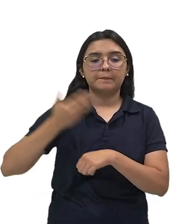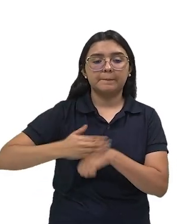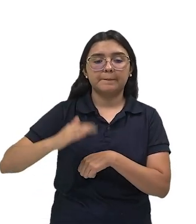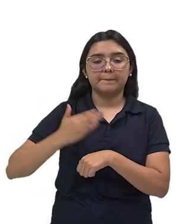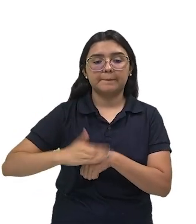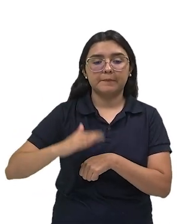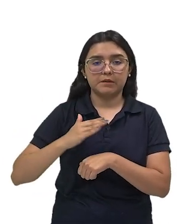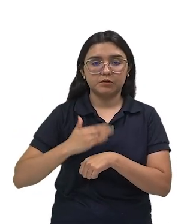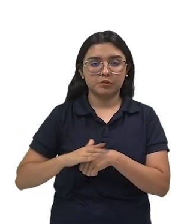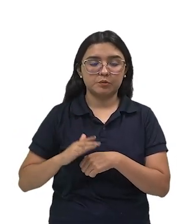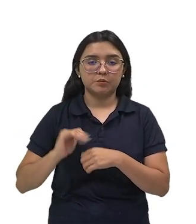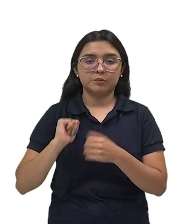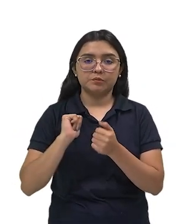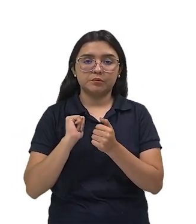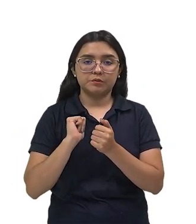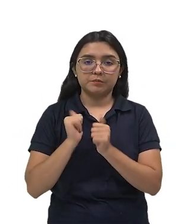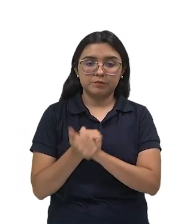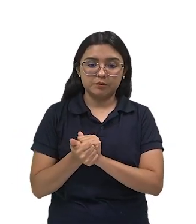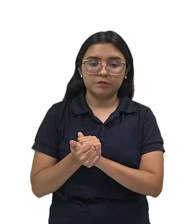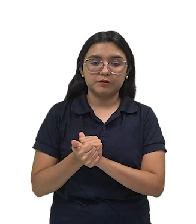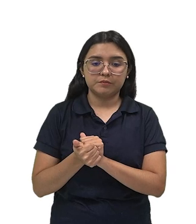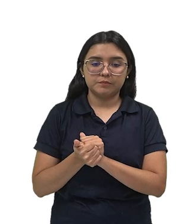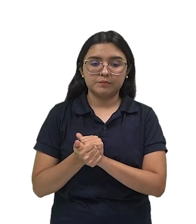praticam esporte.